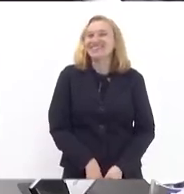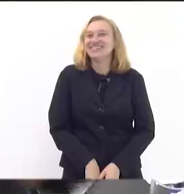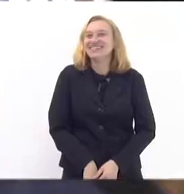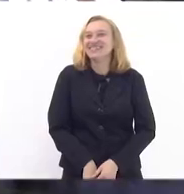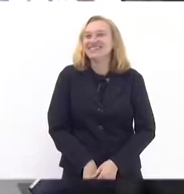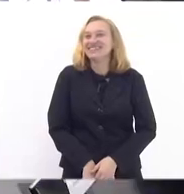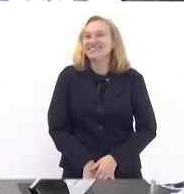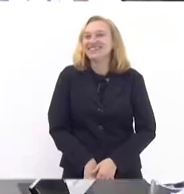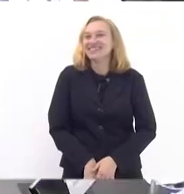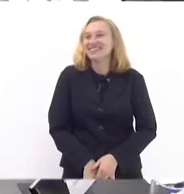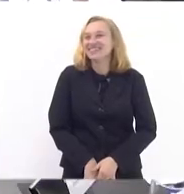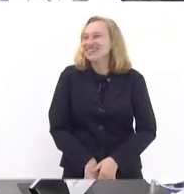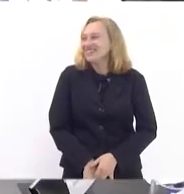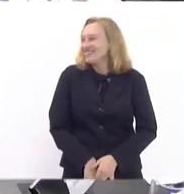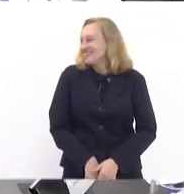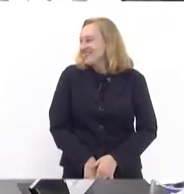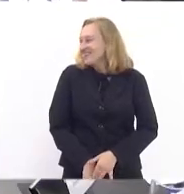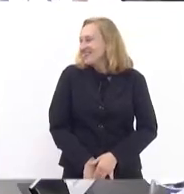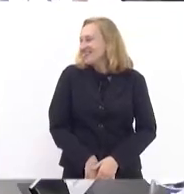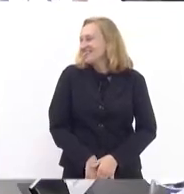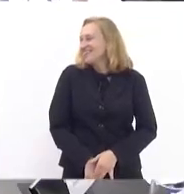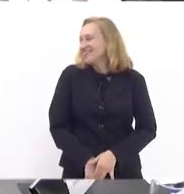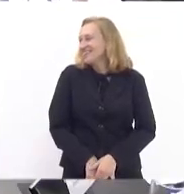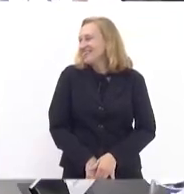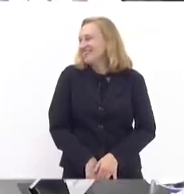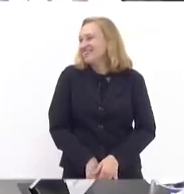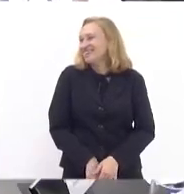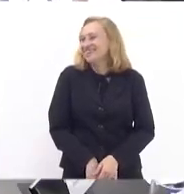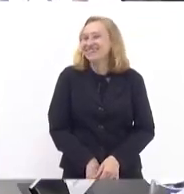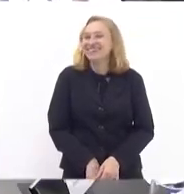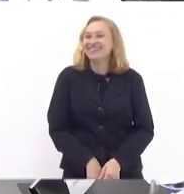e essa força aí é hoje vaga de em